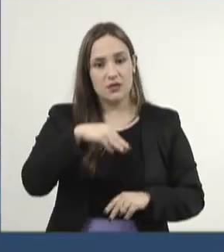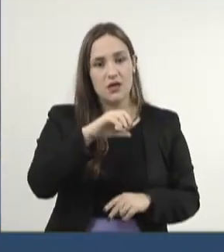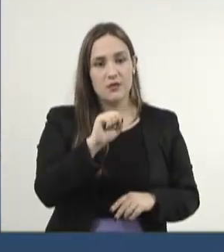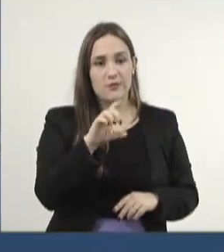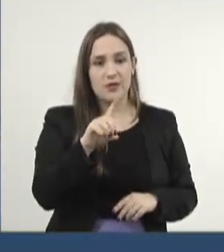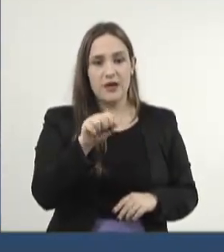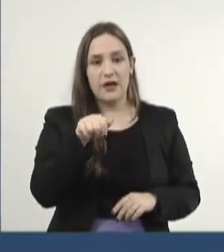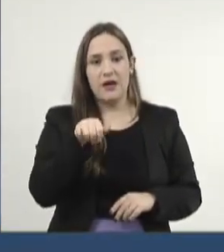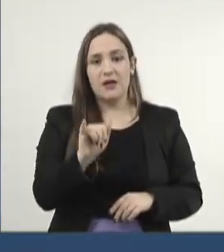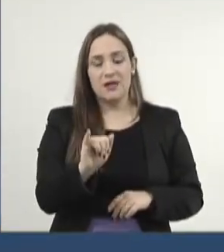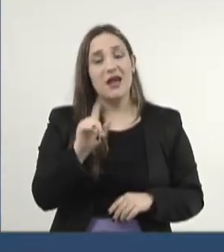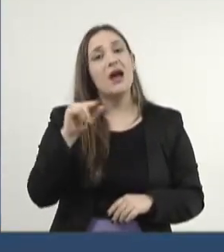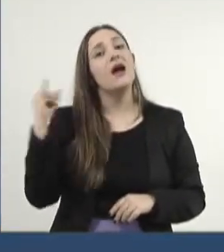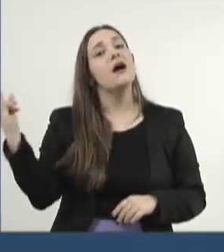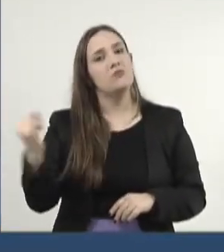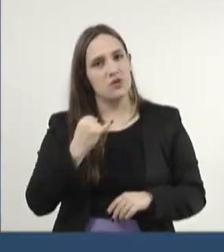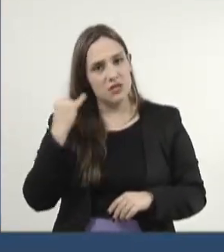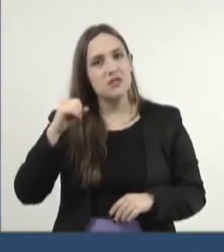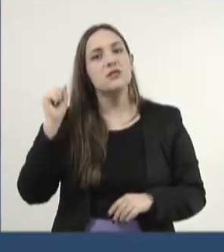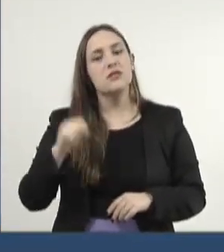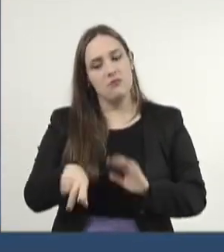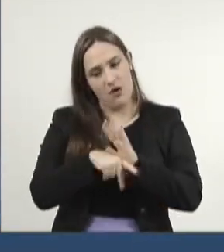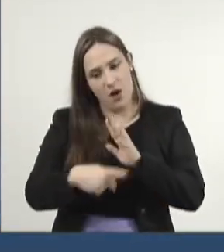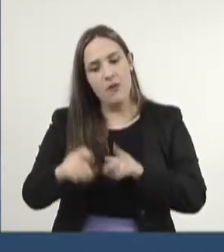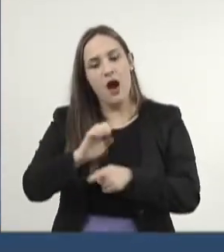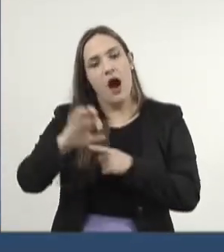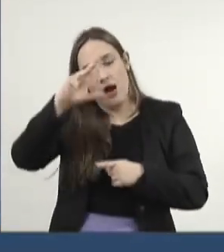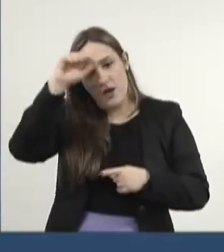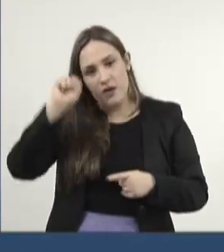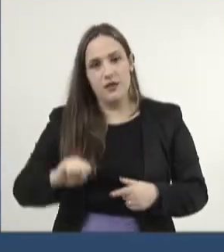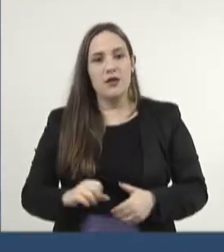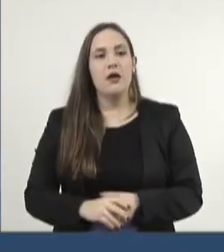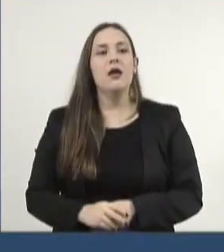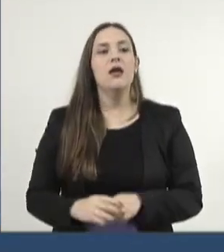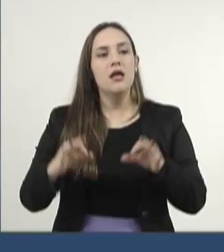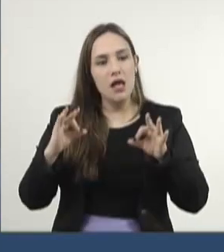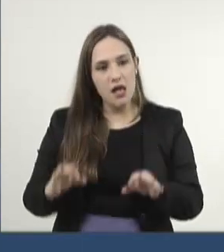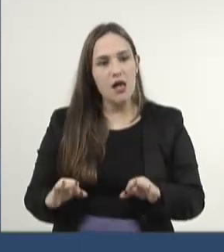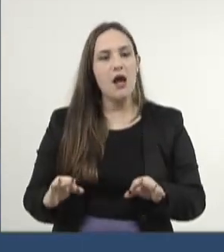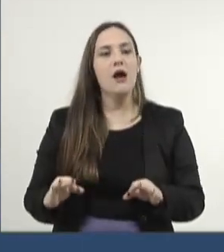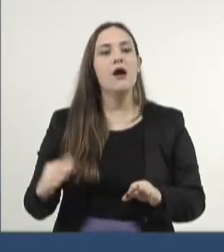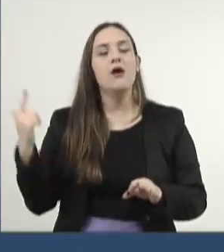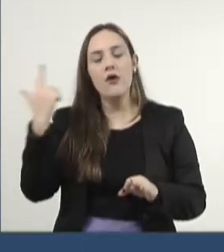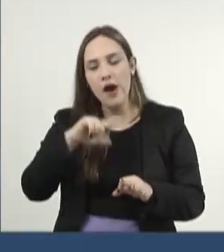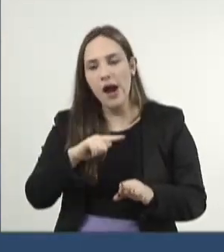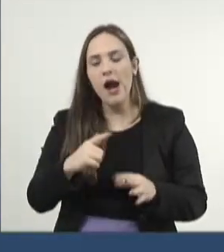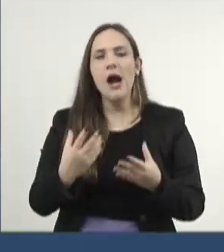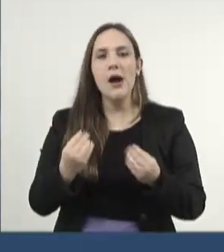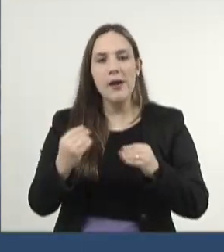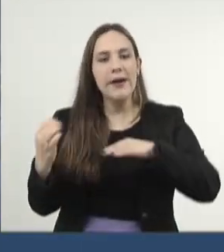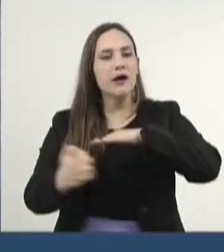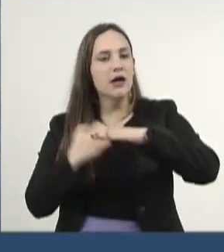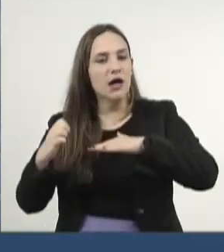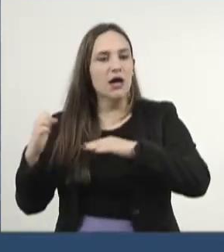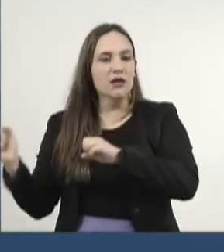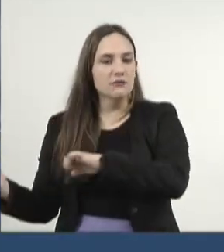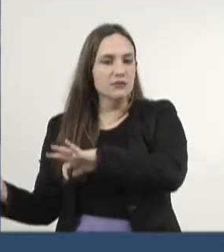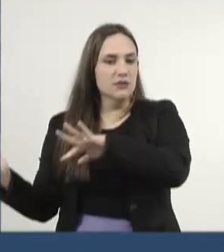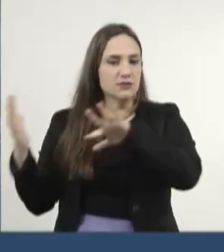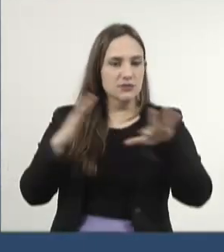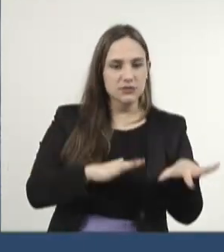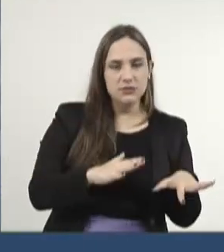acontecendo em São Paulo hoje é de suma importância para o Mato Grosso do Sul. Com certeza, nós vamos atrair vários investimentos de um jeito moderno, jeito